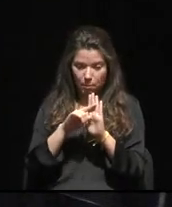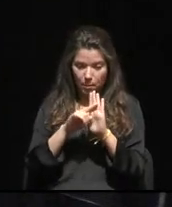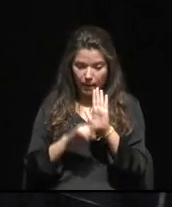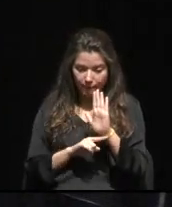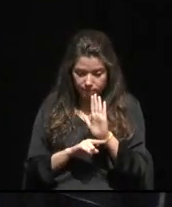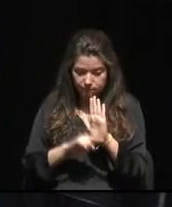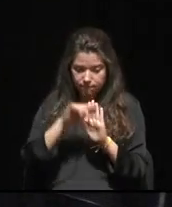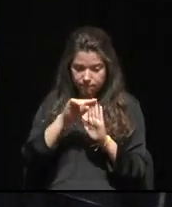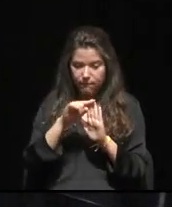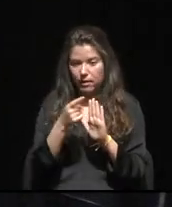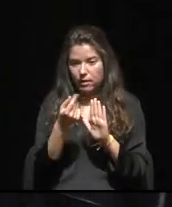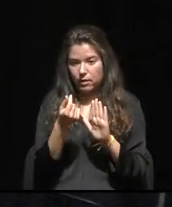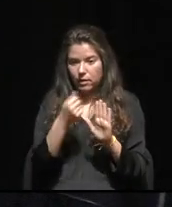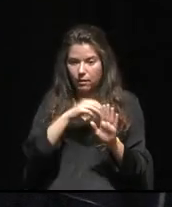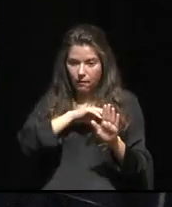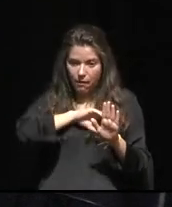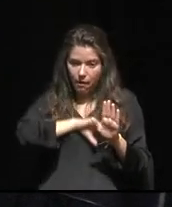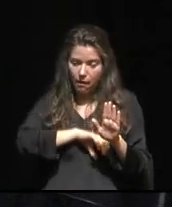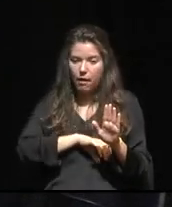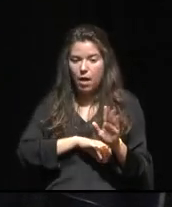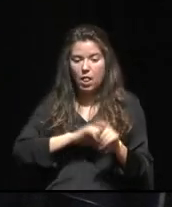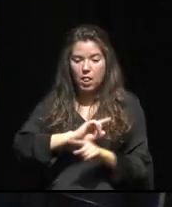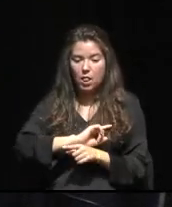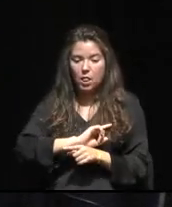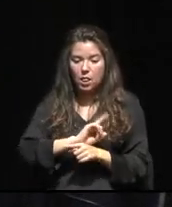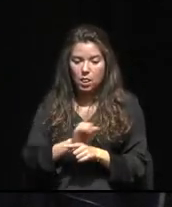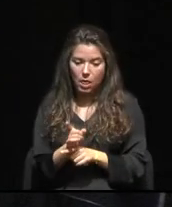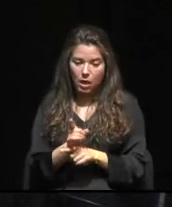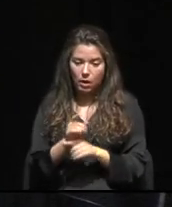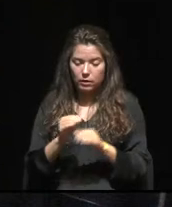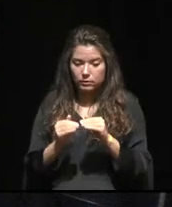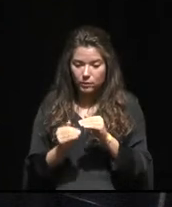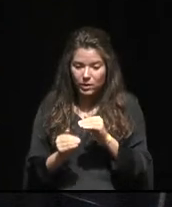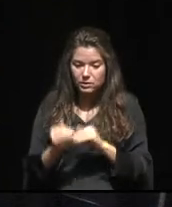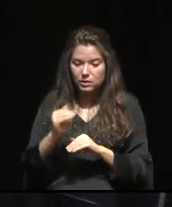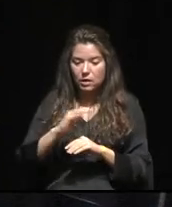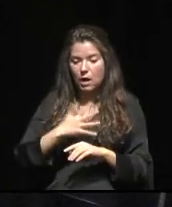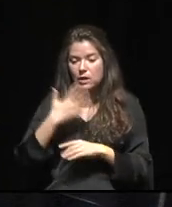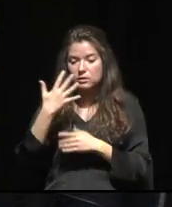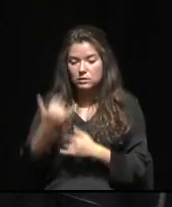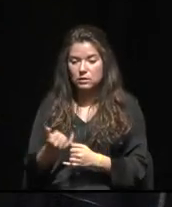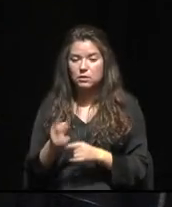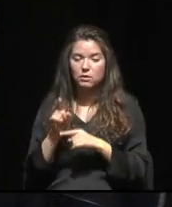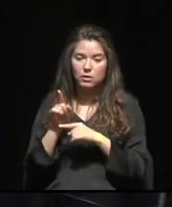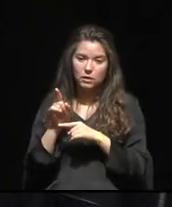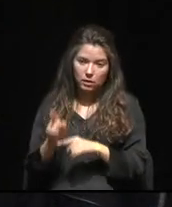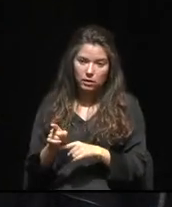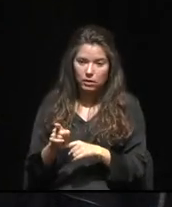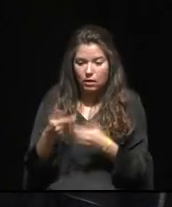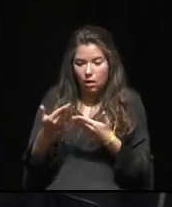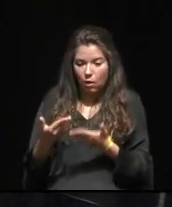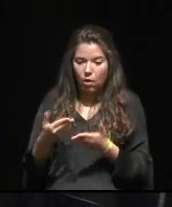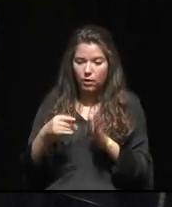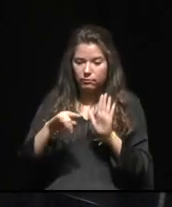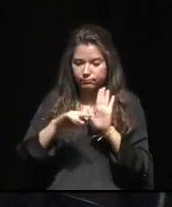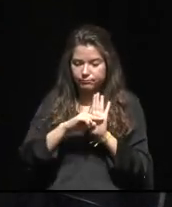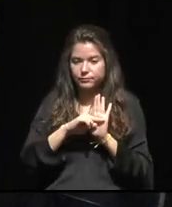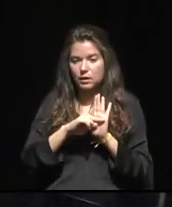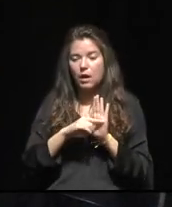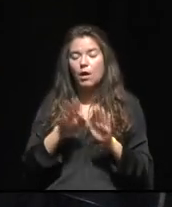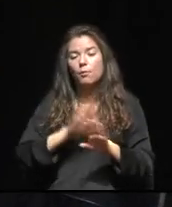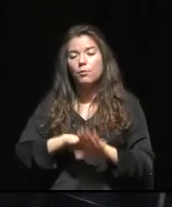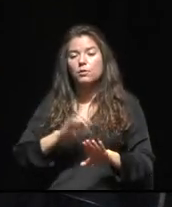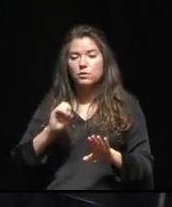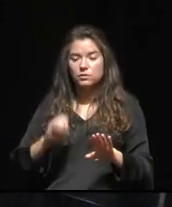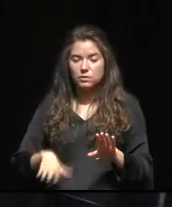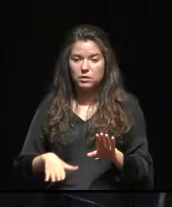posição remuneratória imediatamente seguinte àquela em que o trabalhador se encontra e